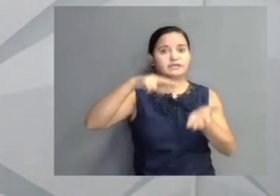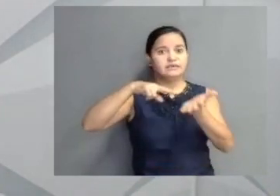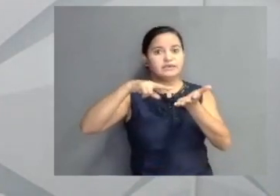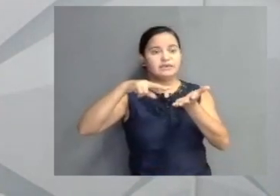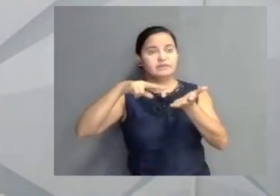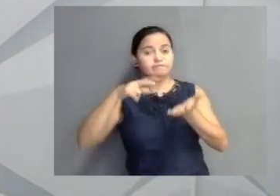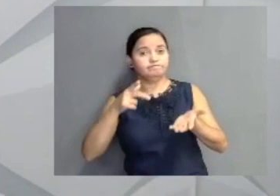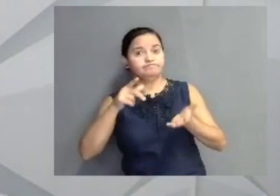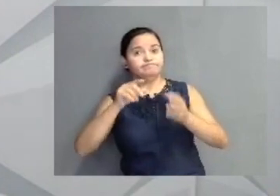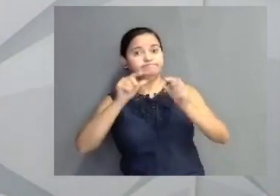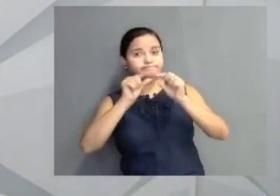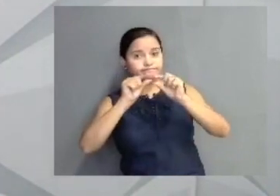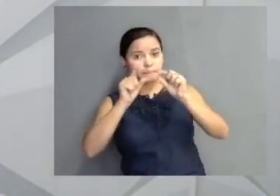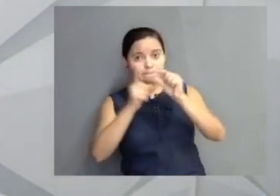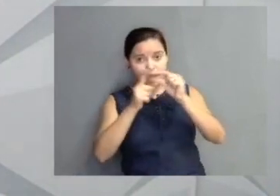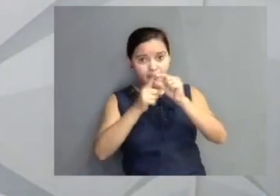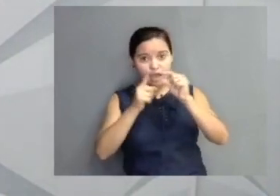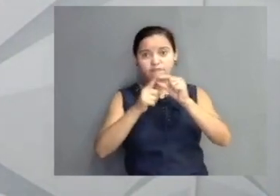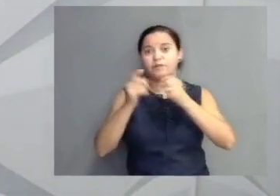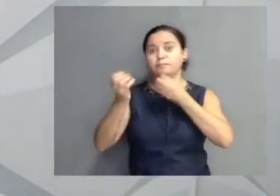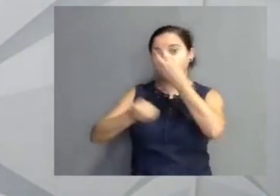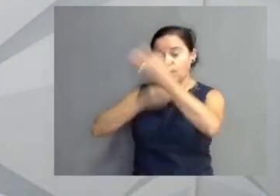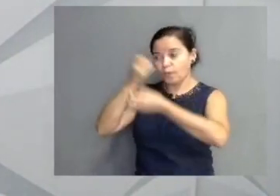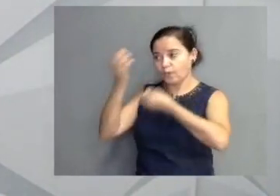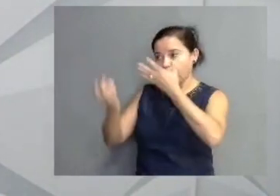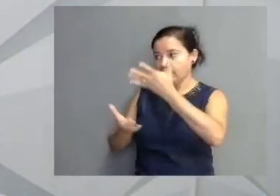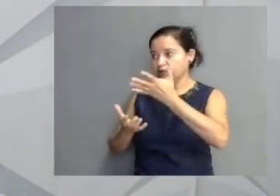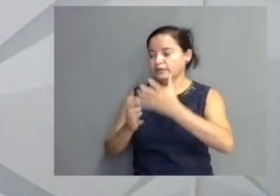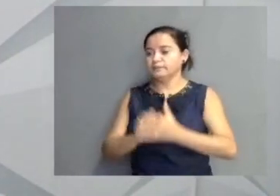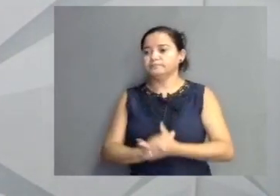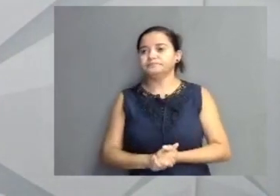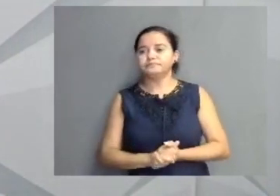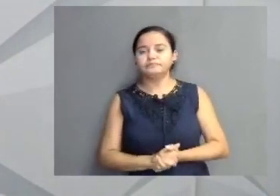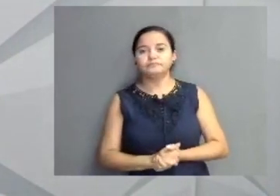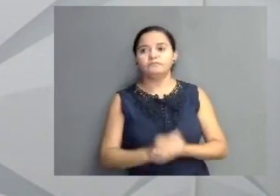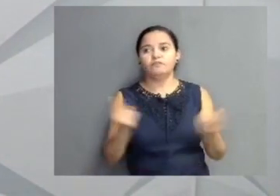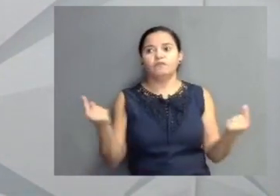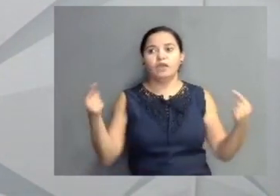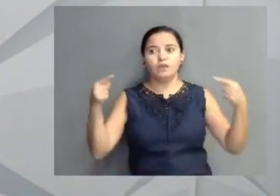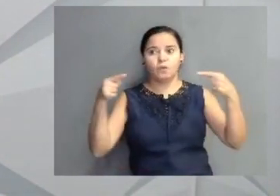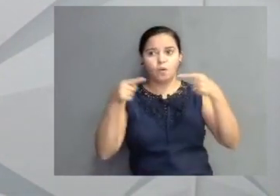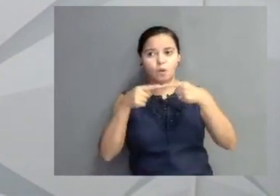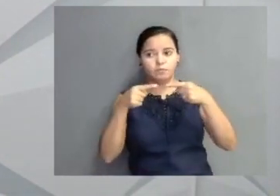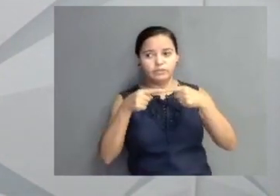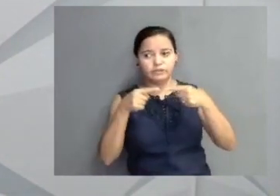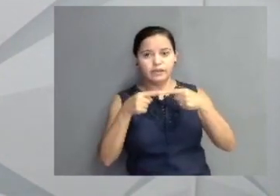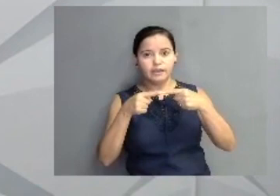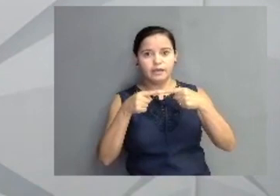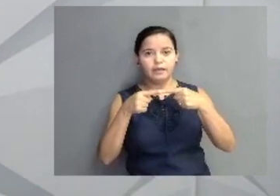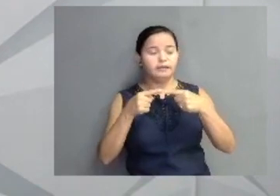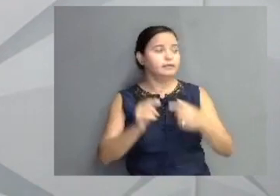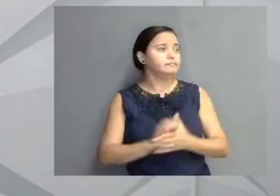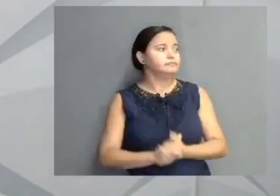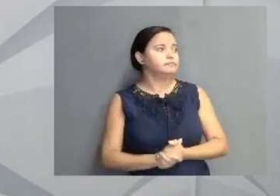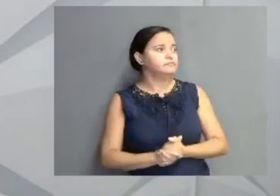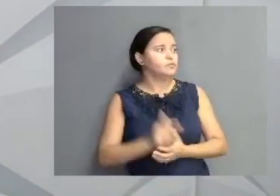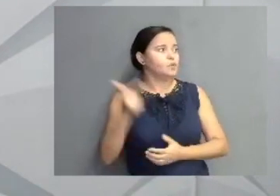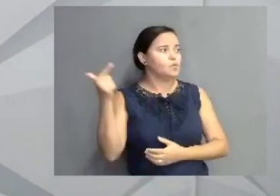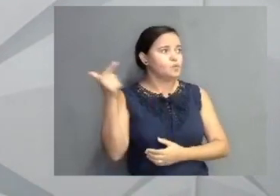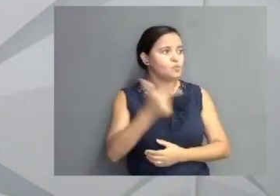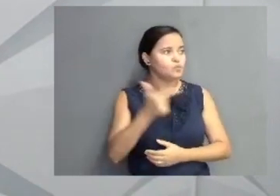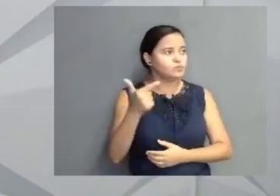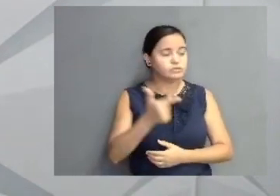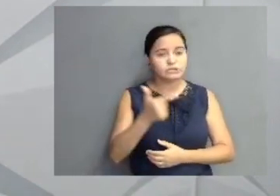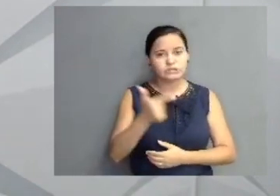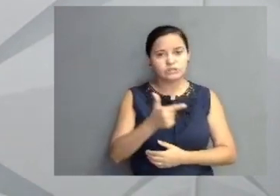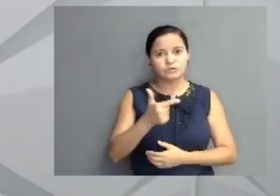Obedecendo a linha que o primeiro verso ele vai rimar com o quarto e o quinto, o segundo verso rima